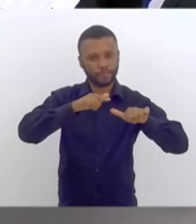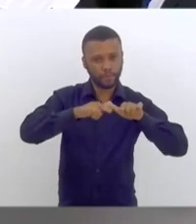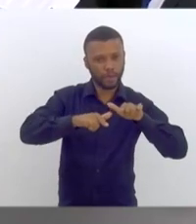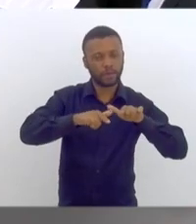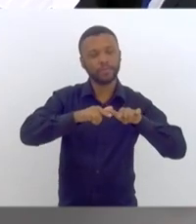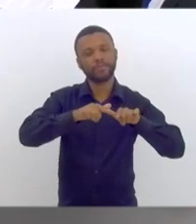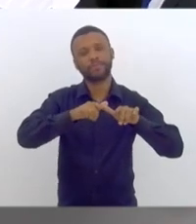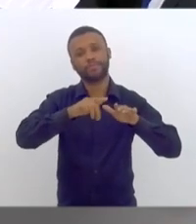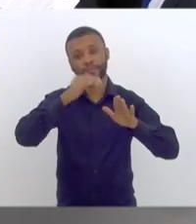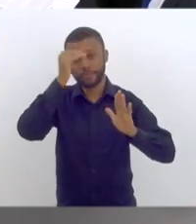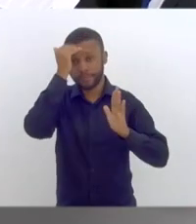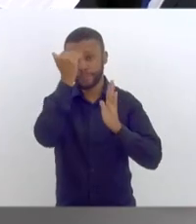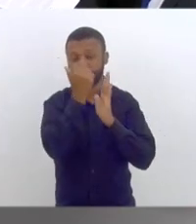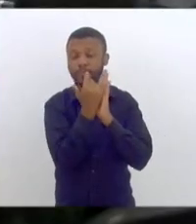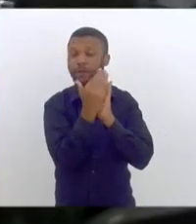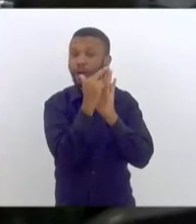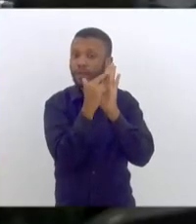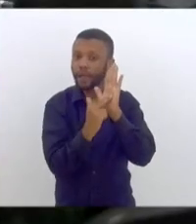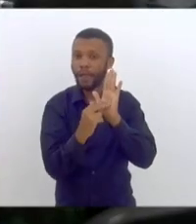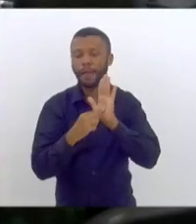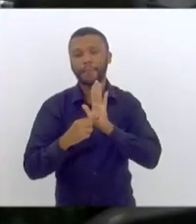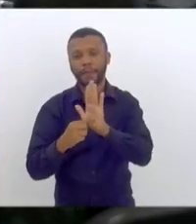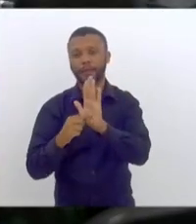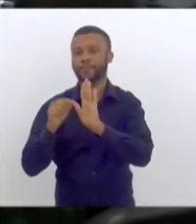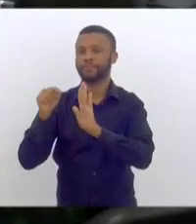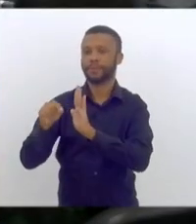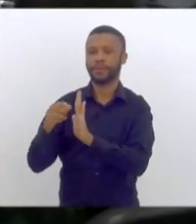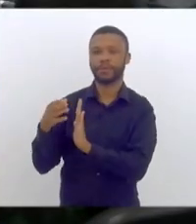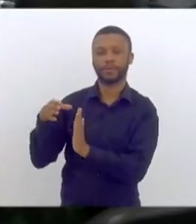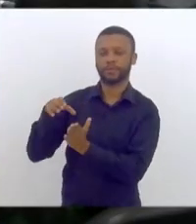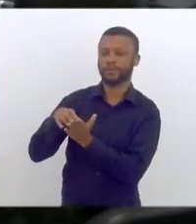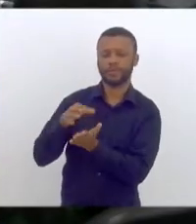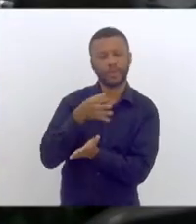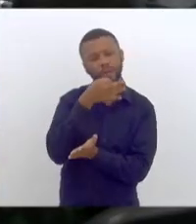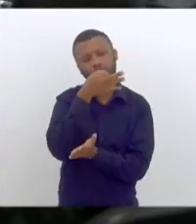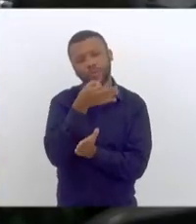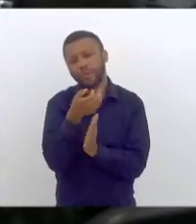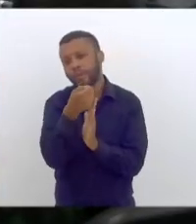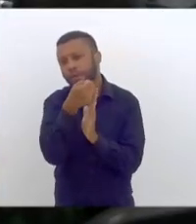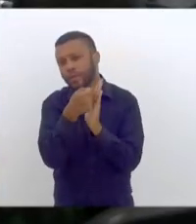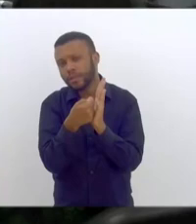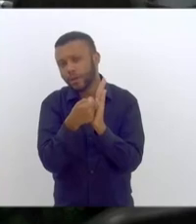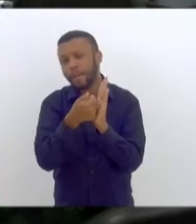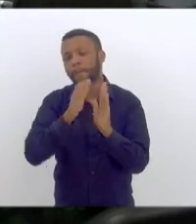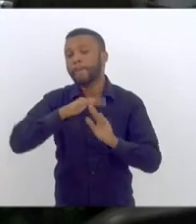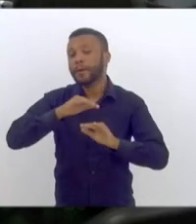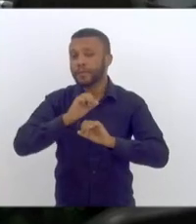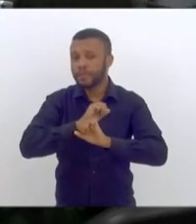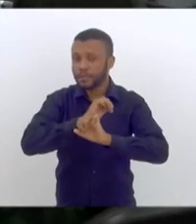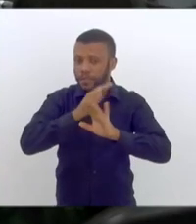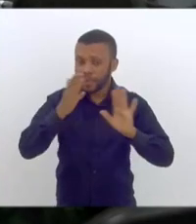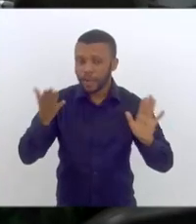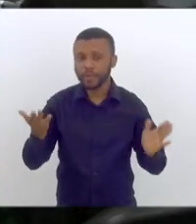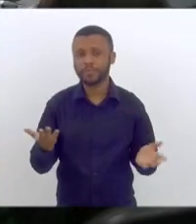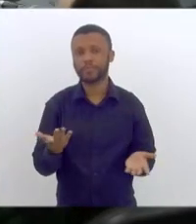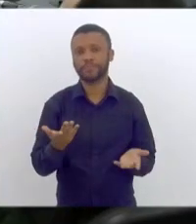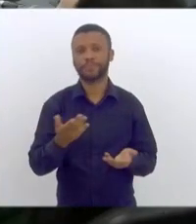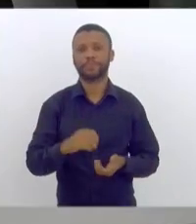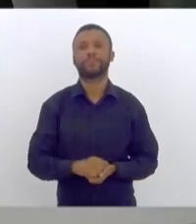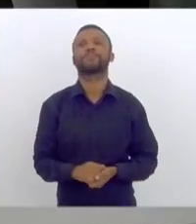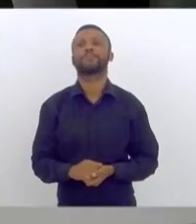termos do relatório apresentado pela lingerie só que a sugerir uma redação melhor Doutor André